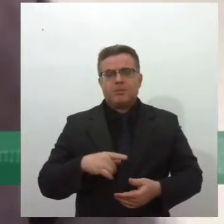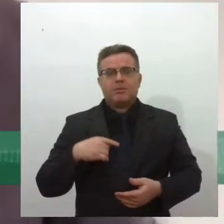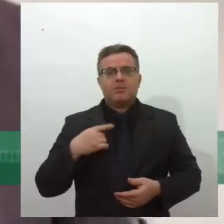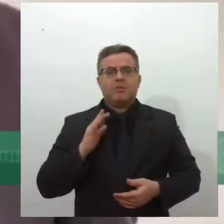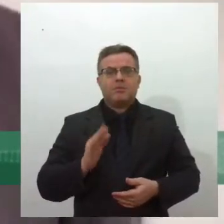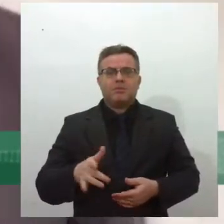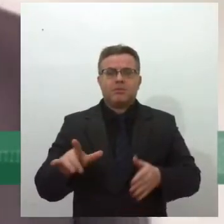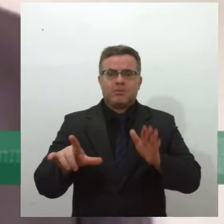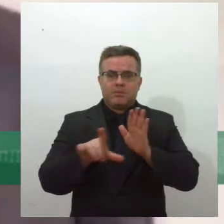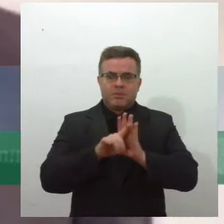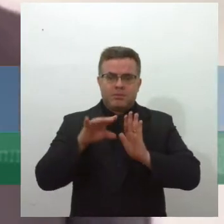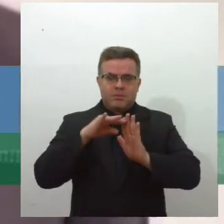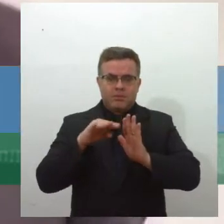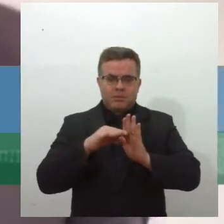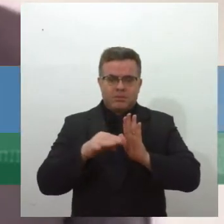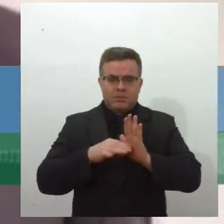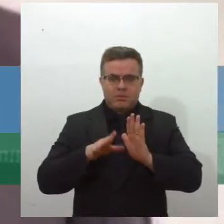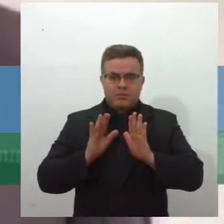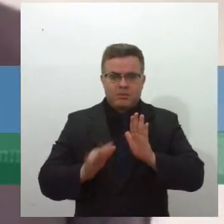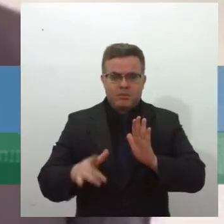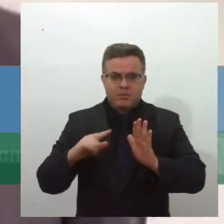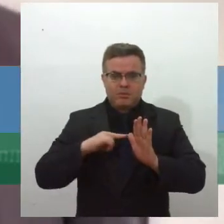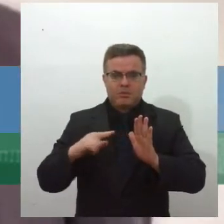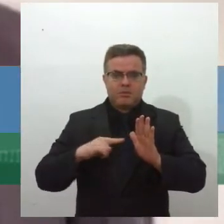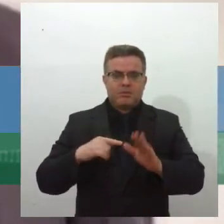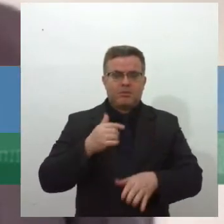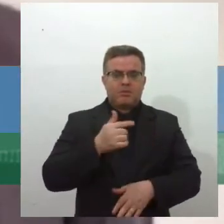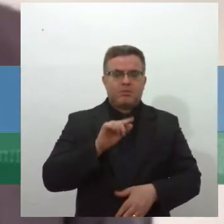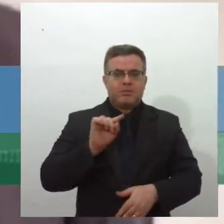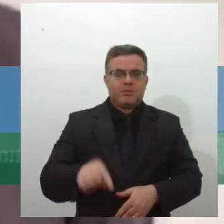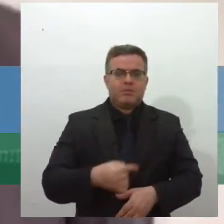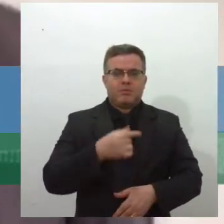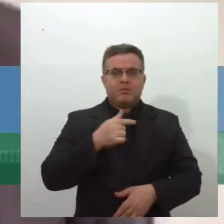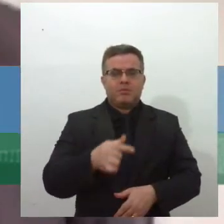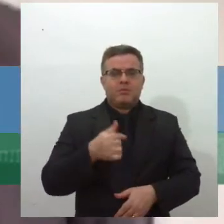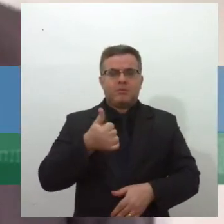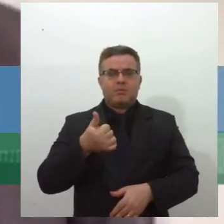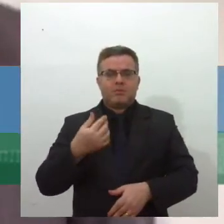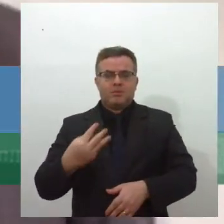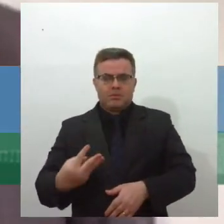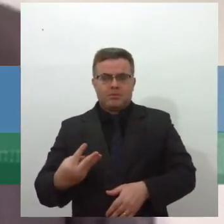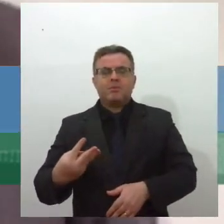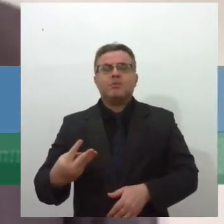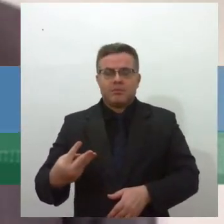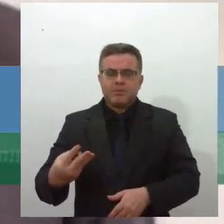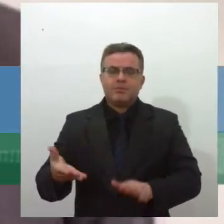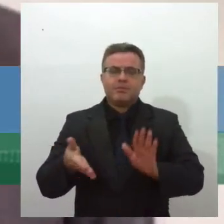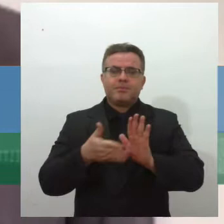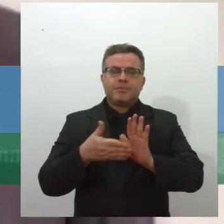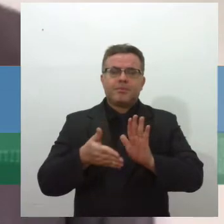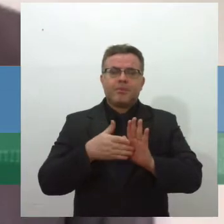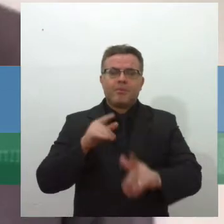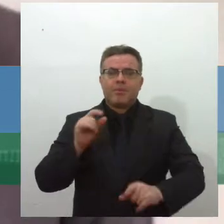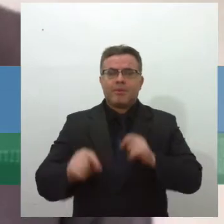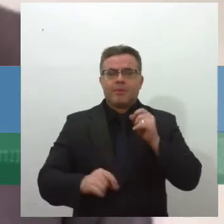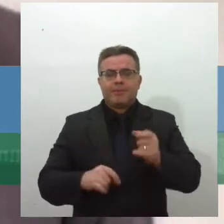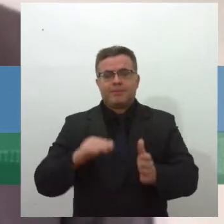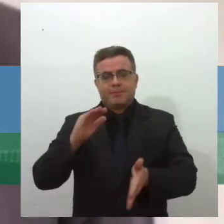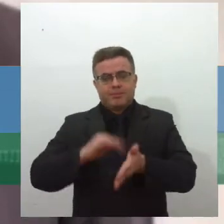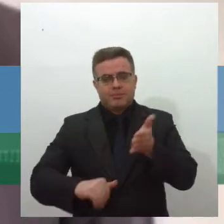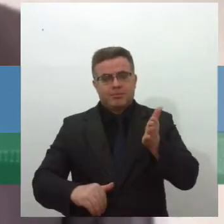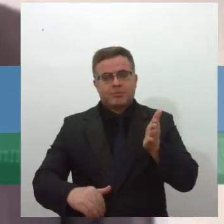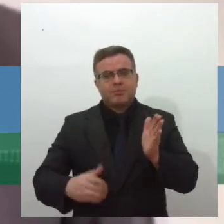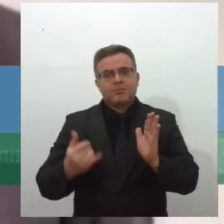lei, né? Já existe uma lei, que é a Lei 7.713, que ela prevê essa isenção de imposto de